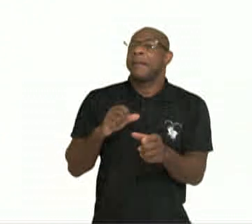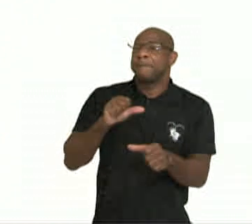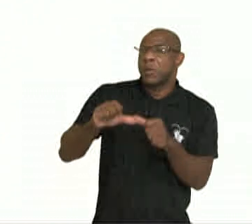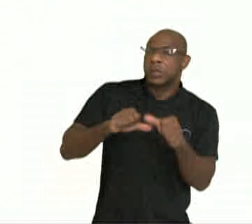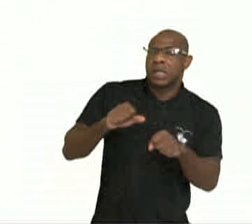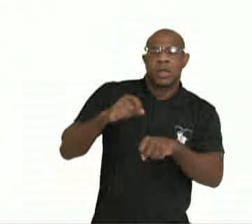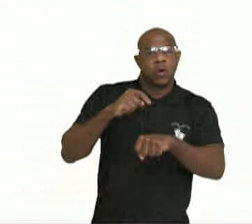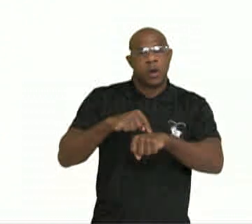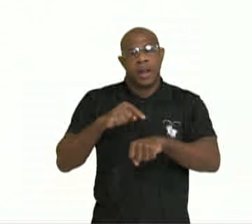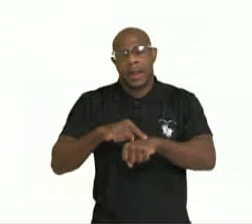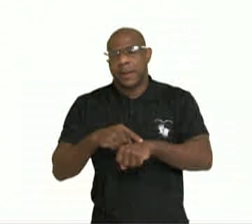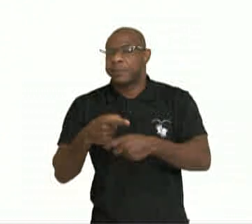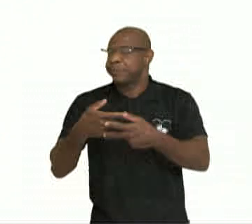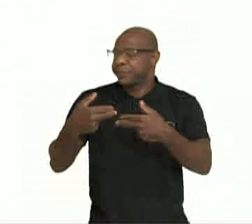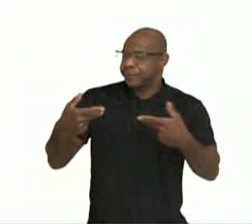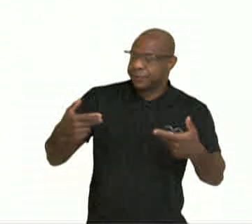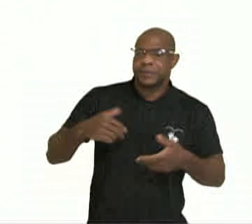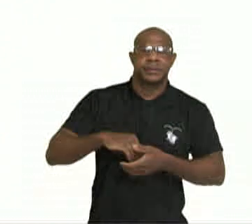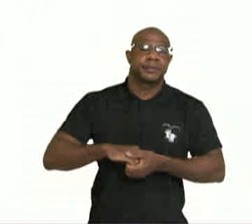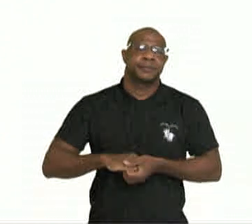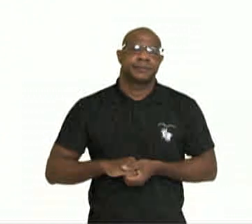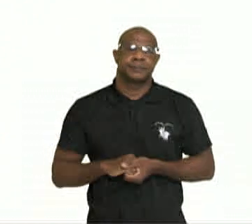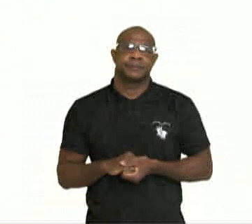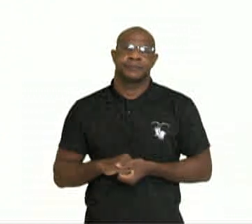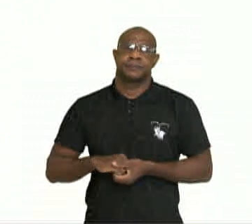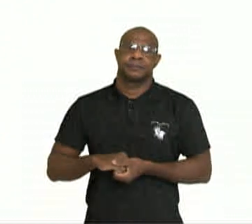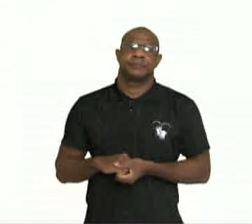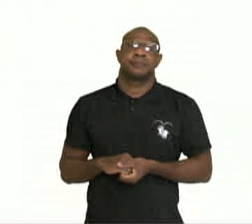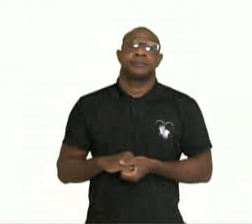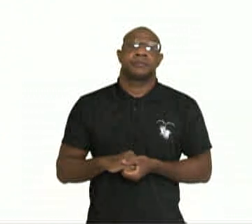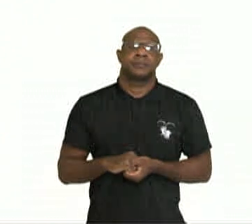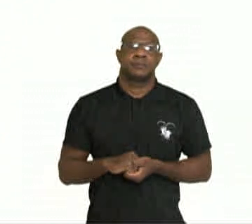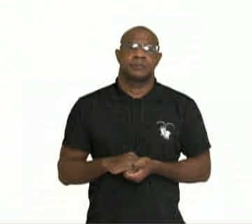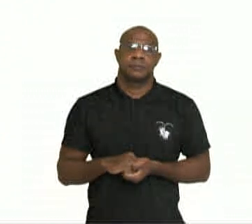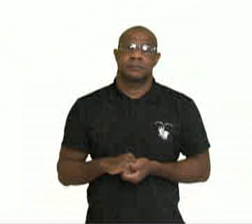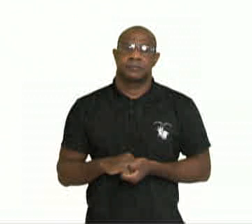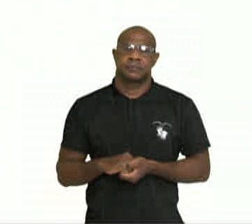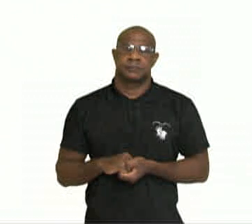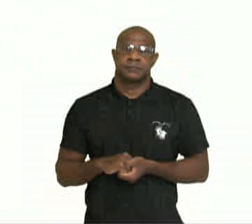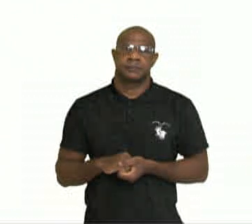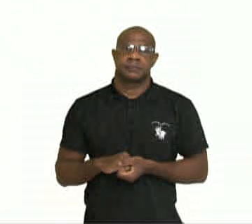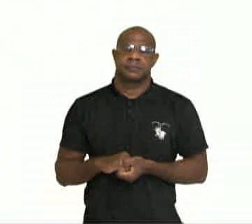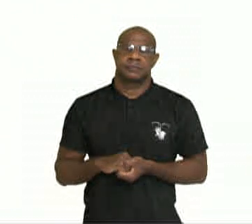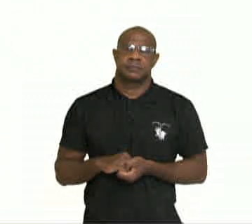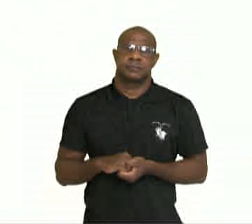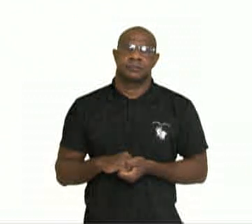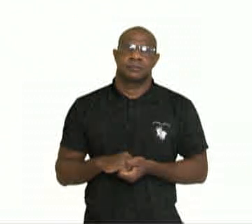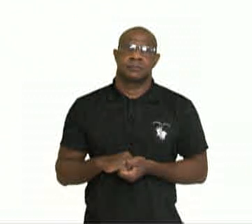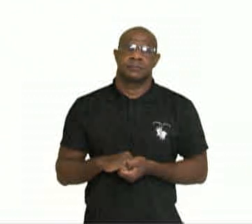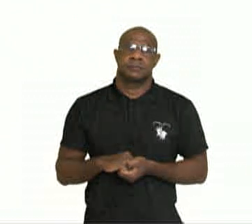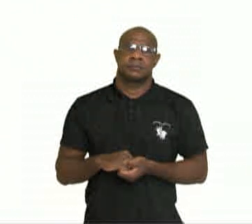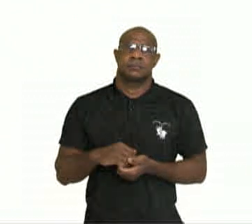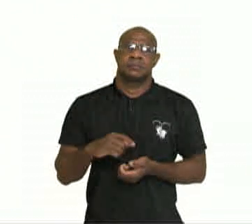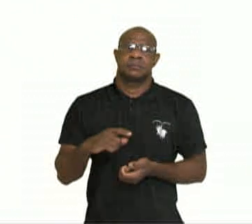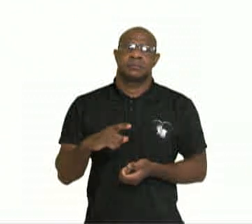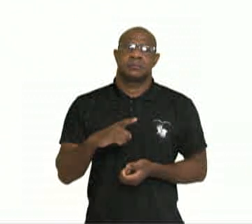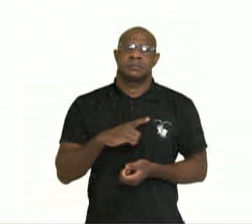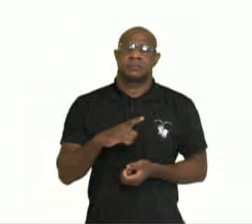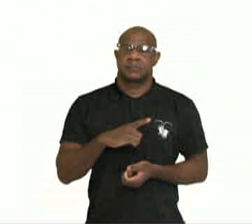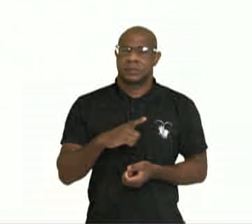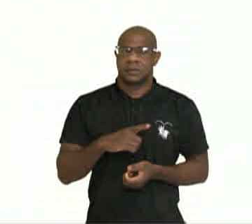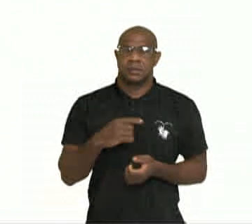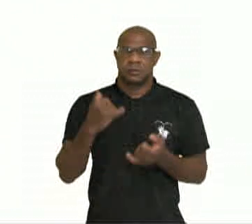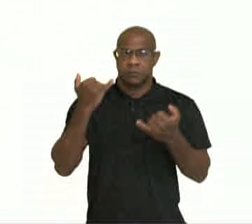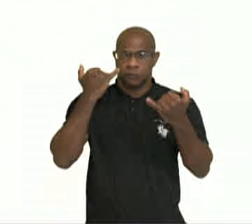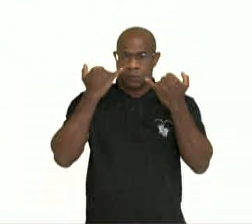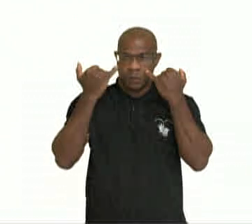de cada 10 europeus, 8 não estão de acordo com este câmbio. Se vocês encontrarem essa informação lá no